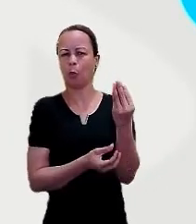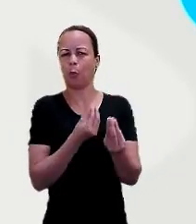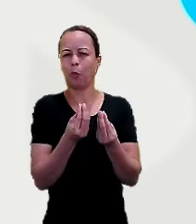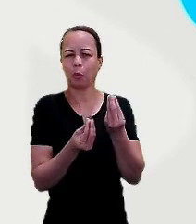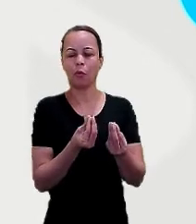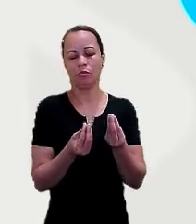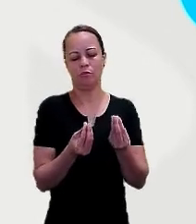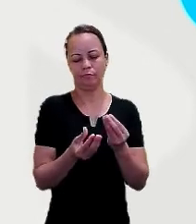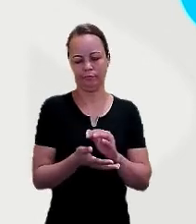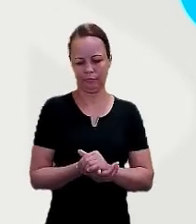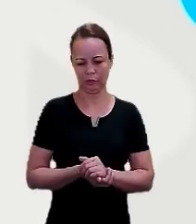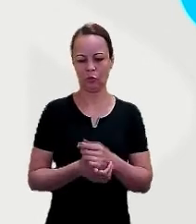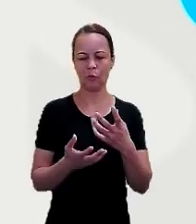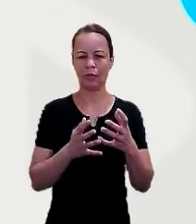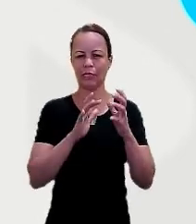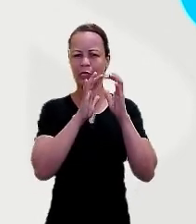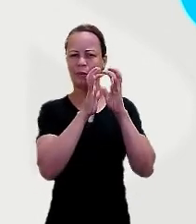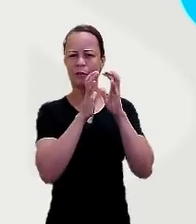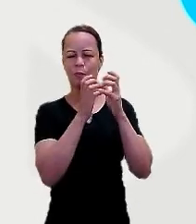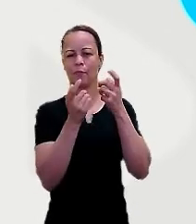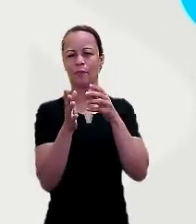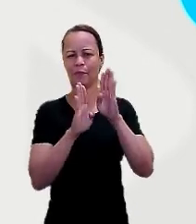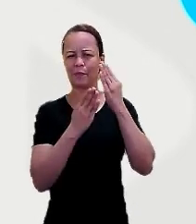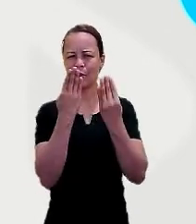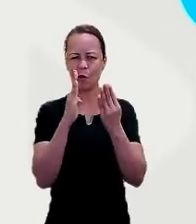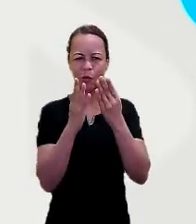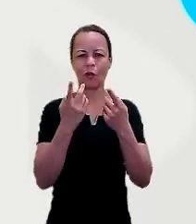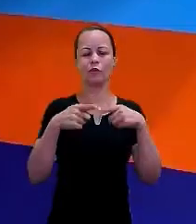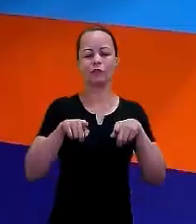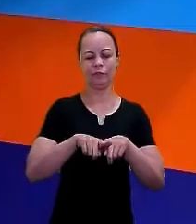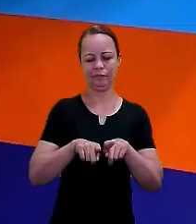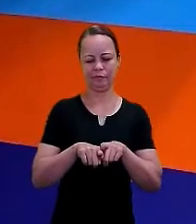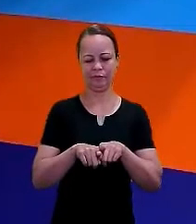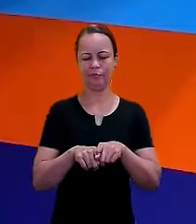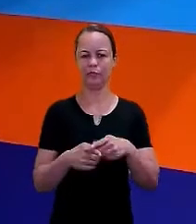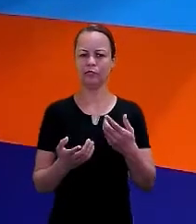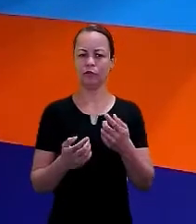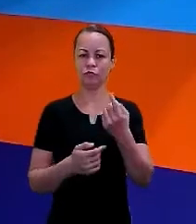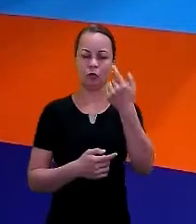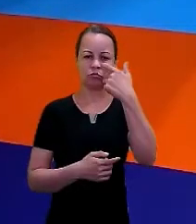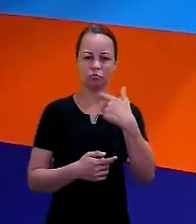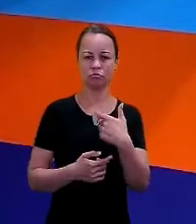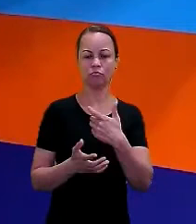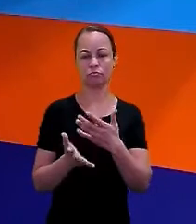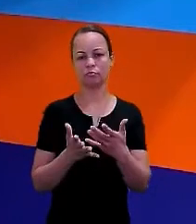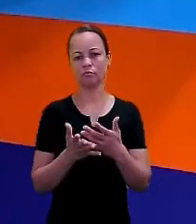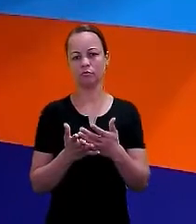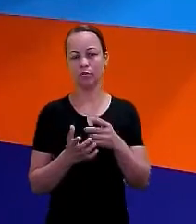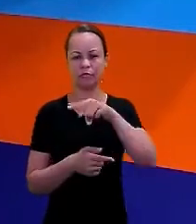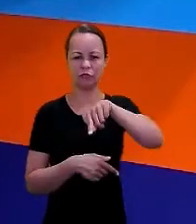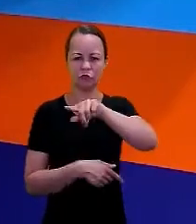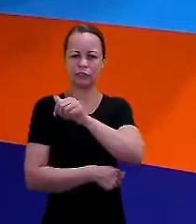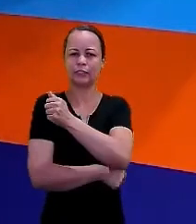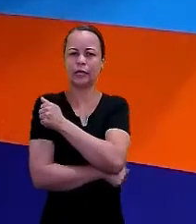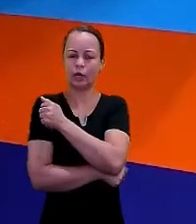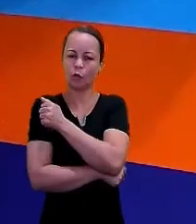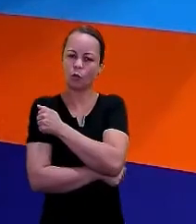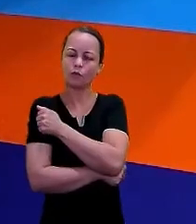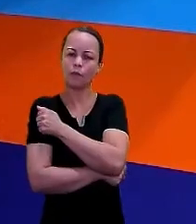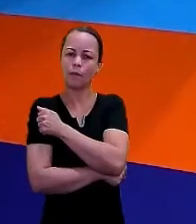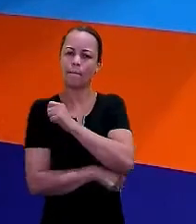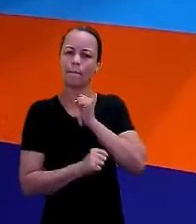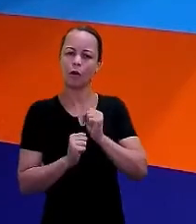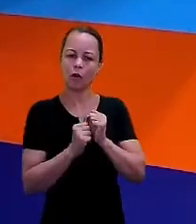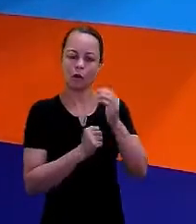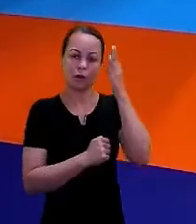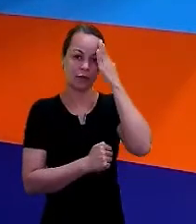neurobiológica, então você vai ter ali, ó, chama a atenção de vocês aqui, ó. Volta aqui comigo rapidinho, por favor, produção, para que esse aluno possa categorizar de forma